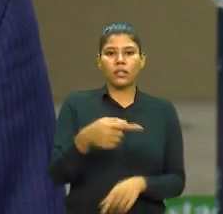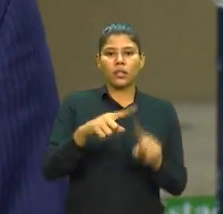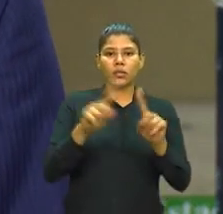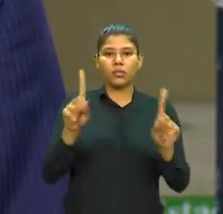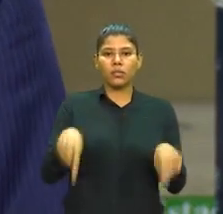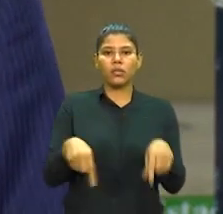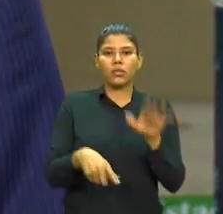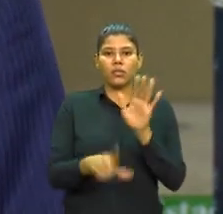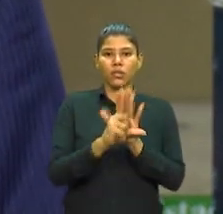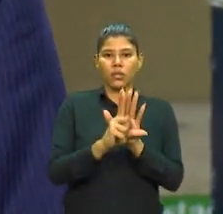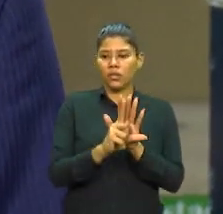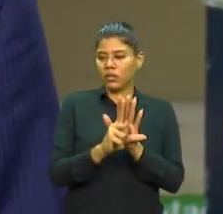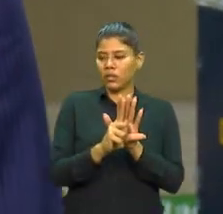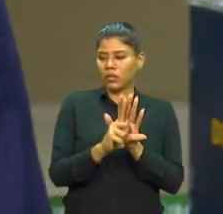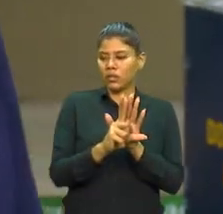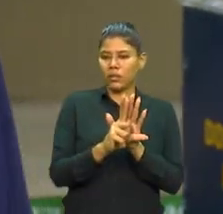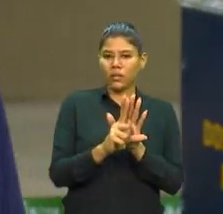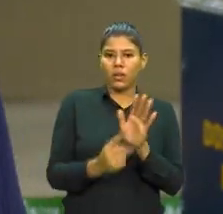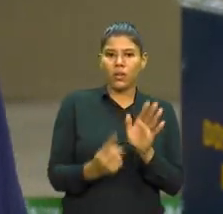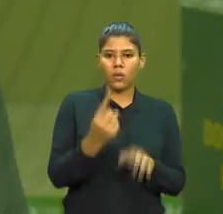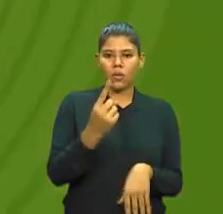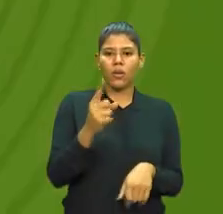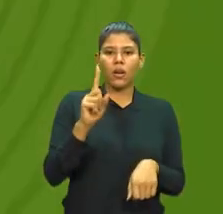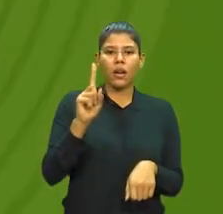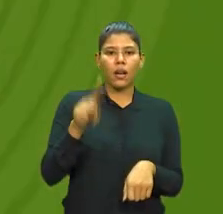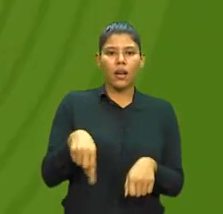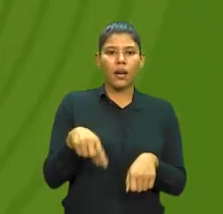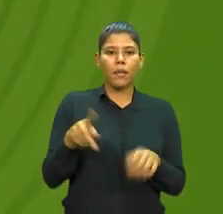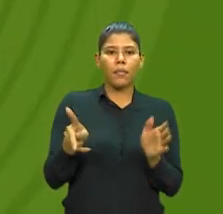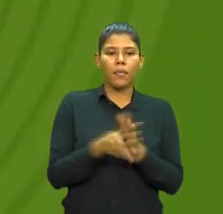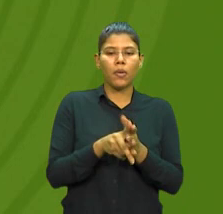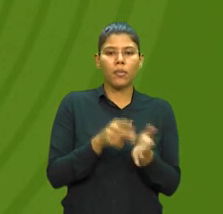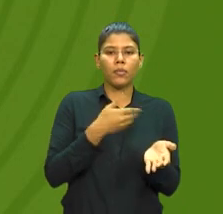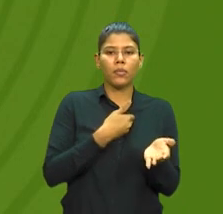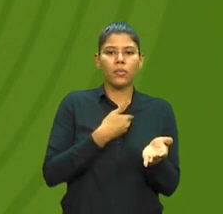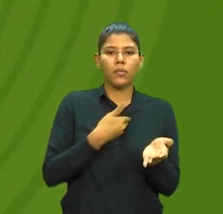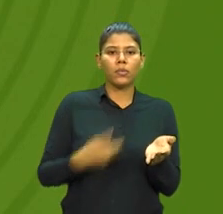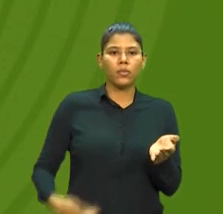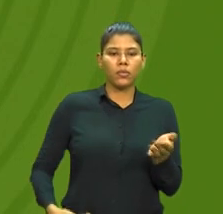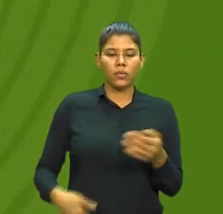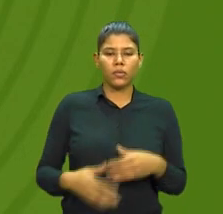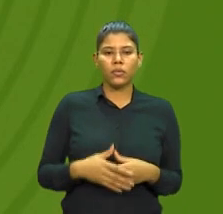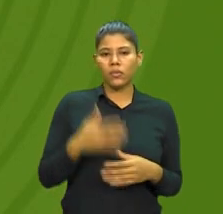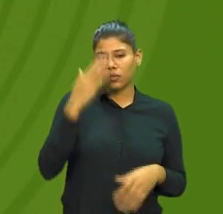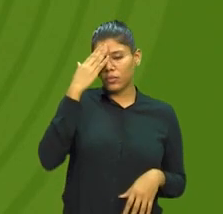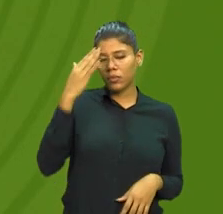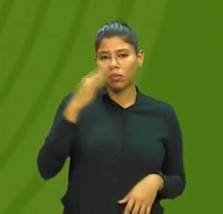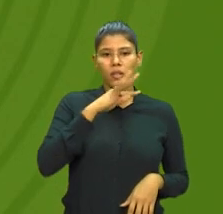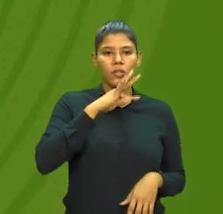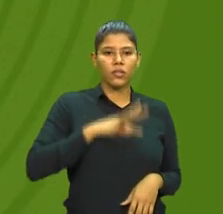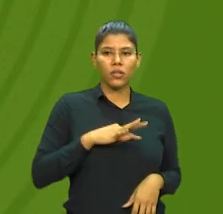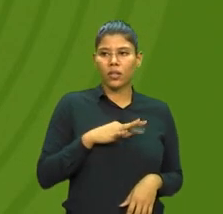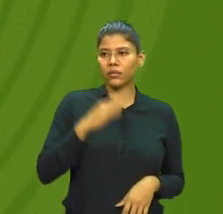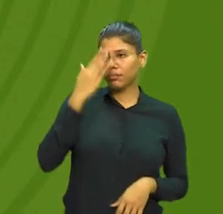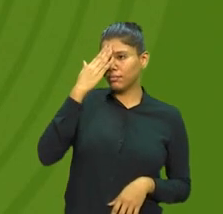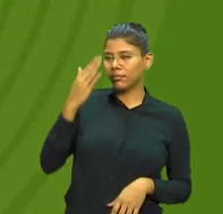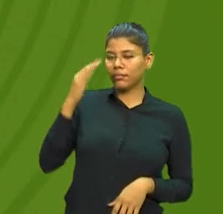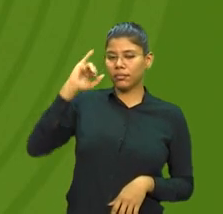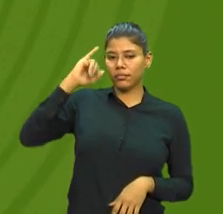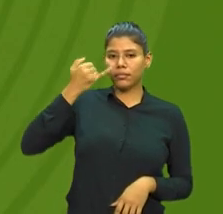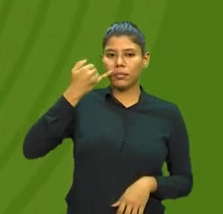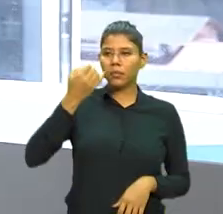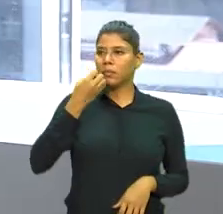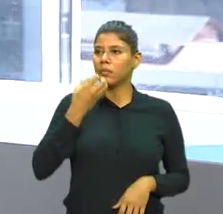de autoria do Poder Executivo a gente volta com você thago obrigado viu Jano pelas suas informações um bom dia para